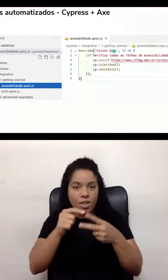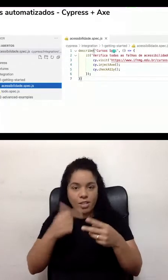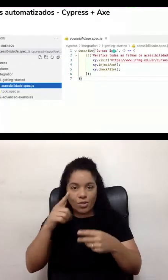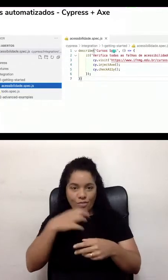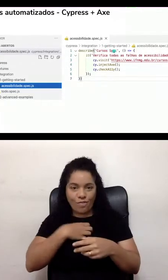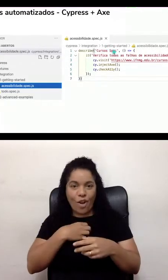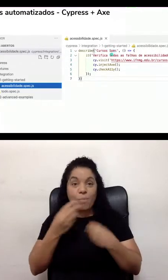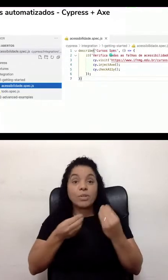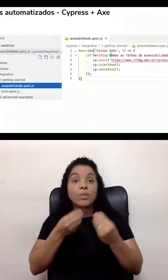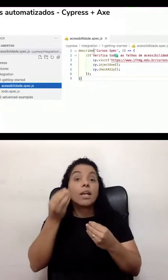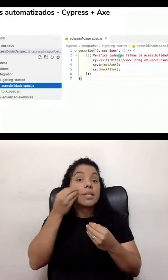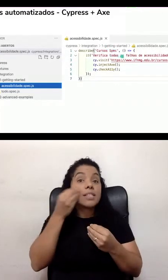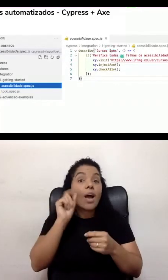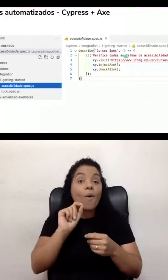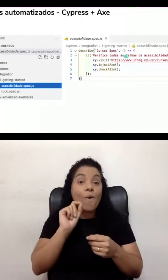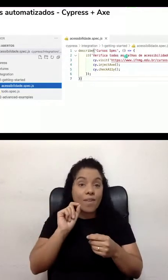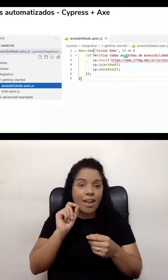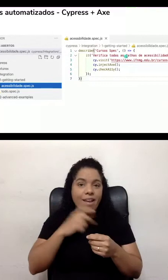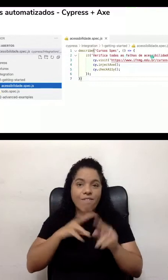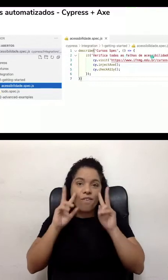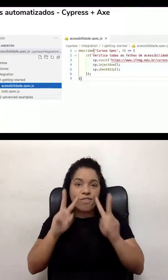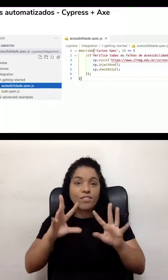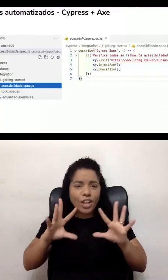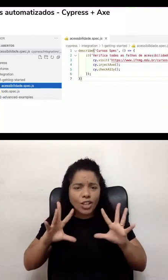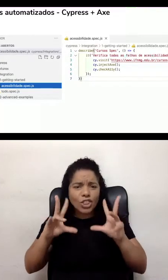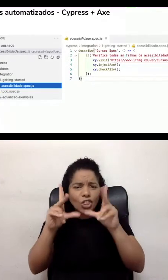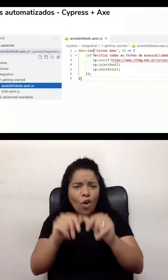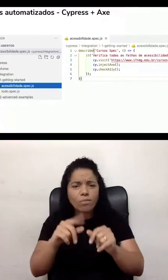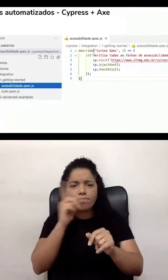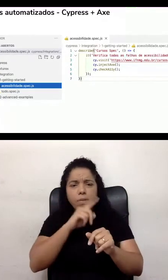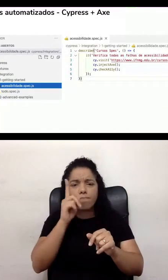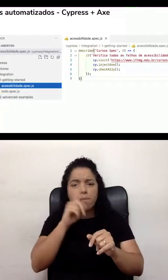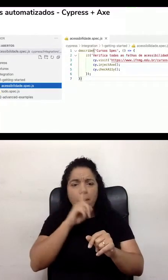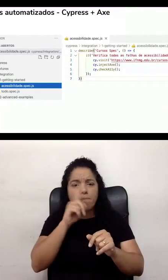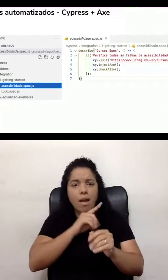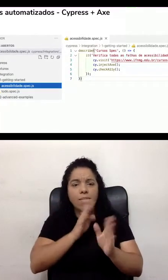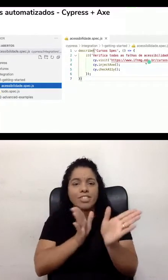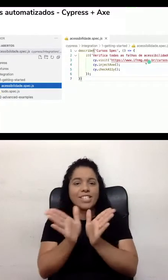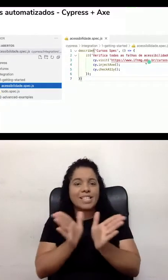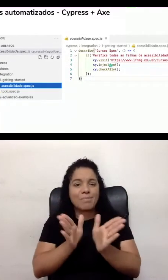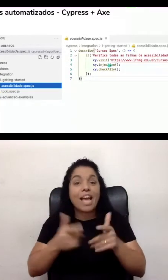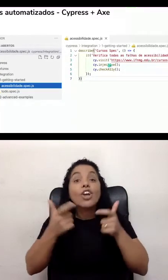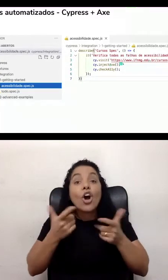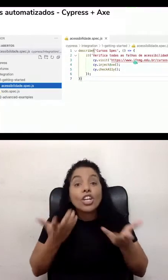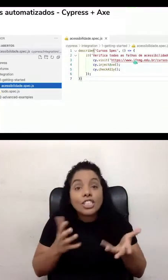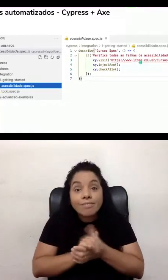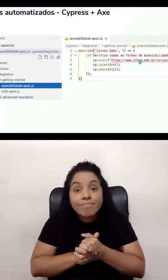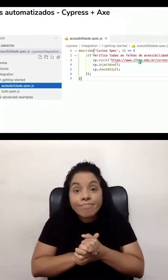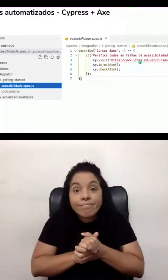que eu vou testar? Eu vou verificar todas as falhas de acessibilidade. Onde?